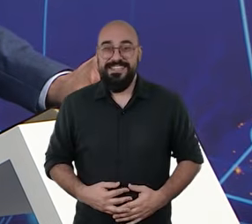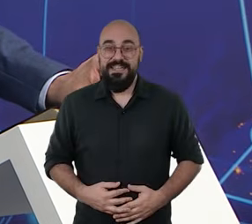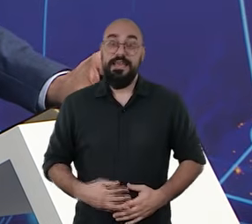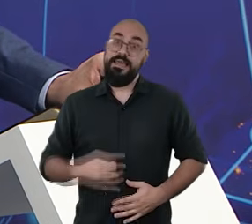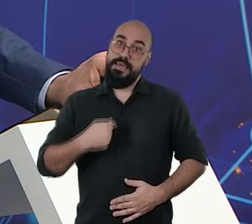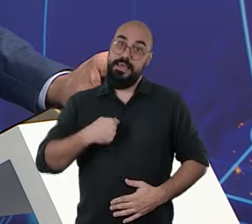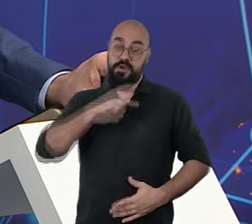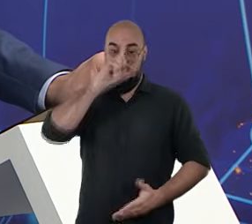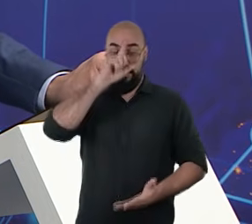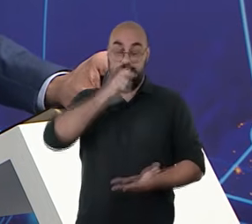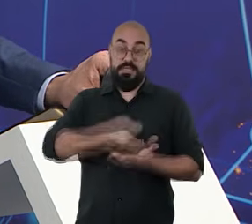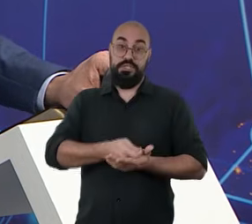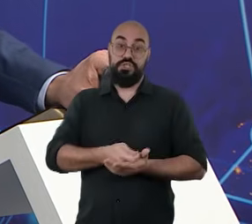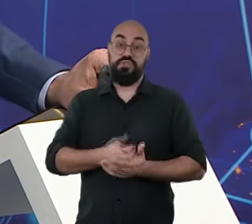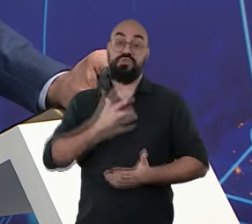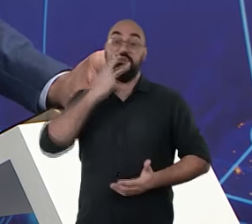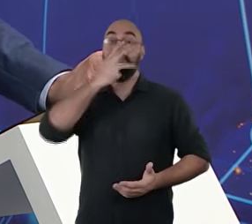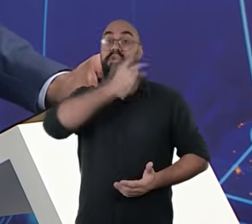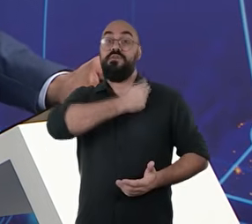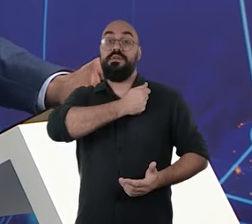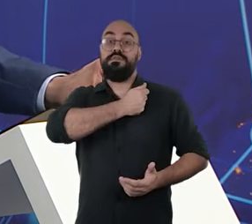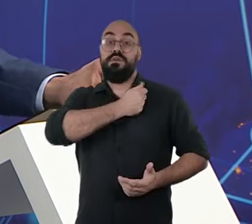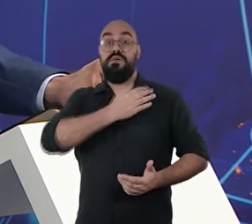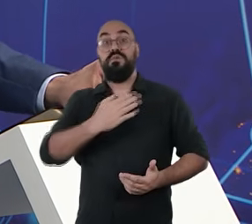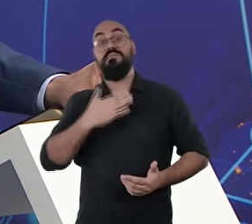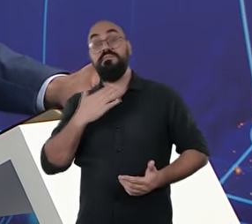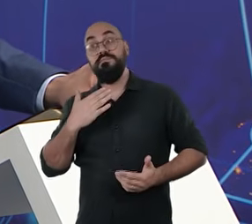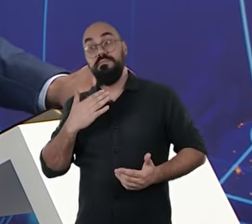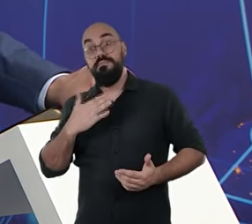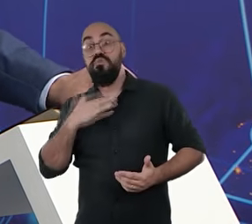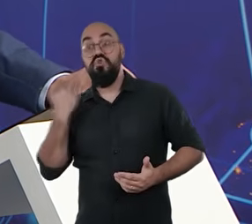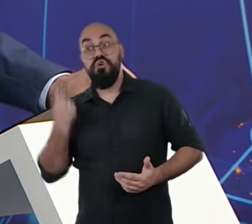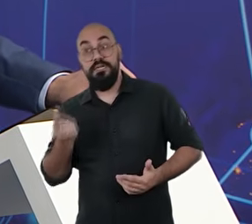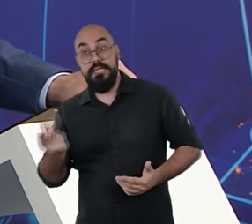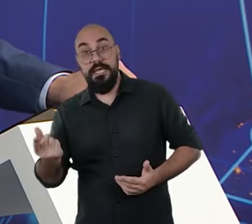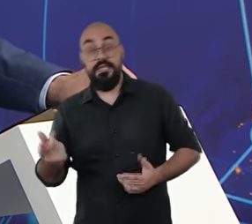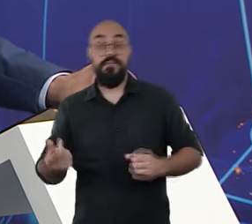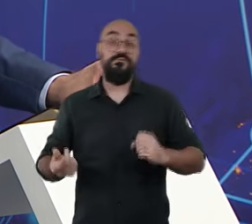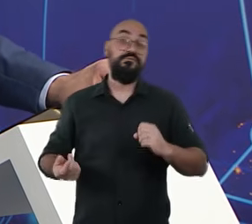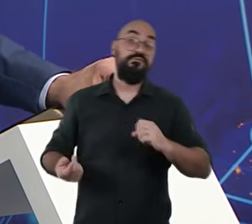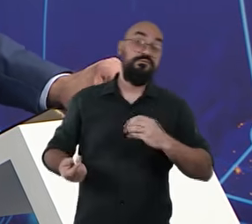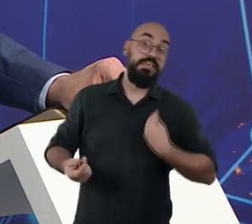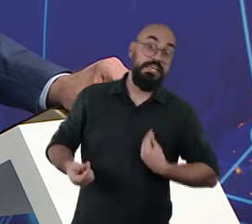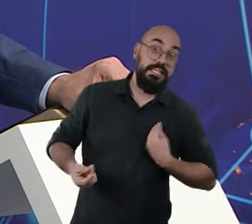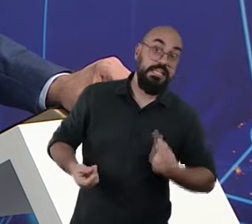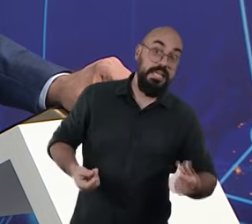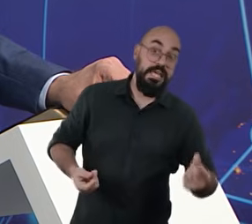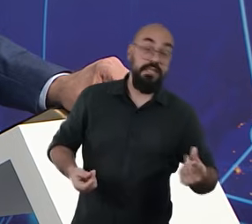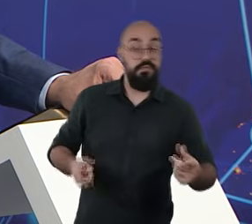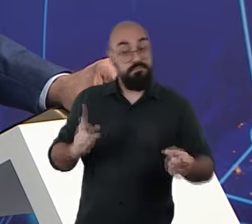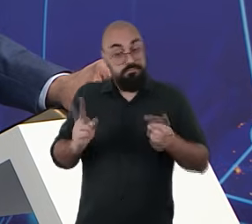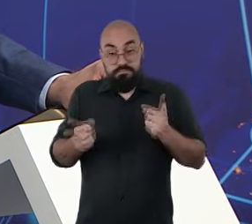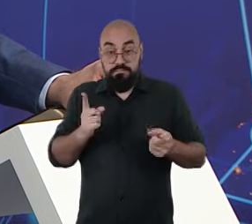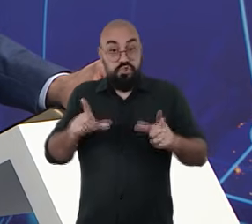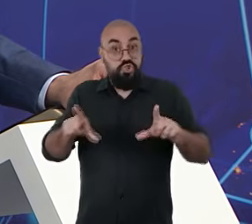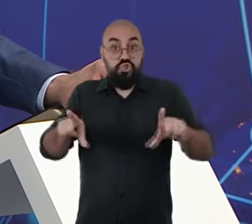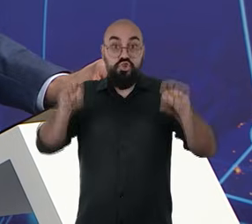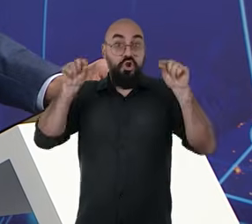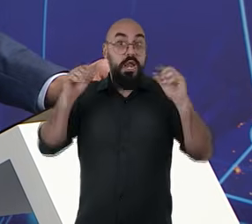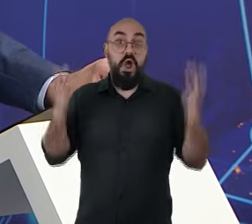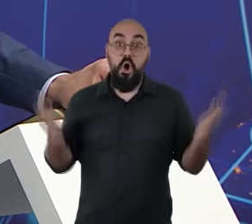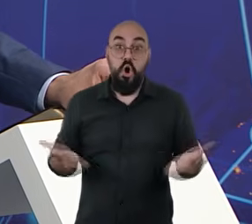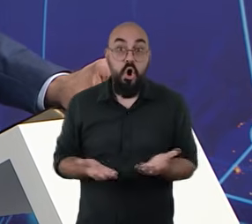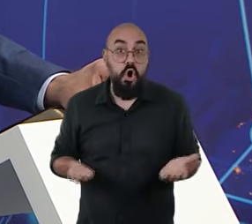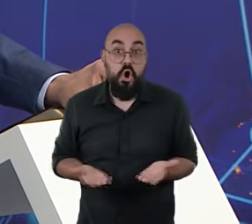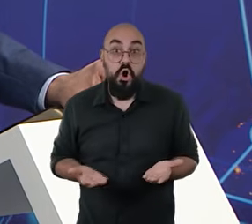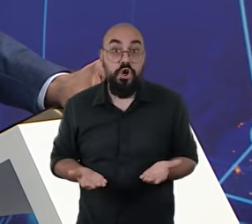estou determinando a minha salvação, a minha perdição agora, nesse momento. Por isso que amanhã pode ser tarde. A sua decisão tem que ser tomada